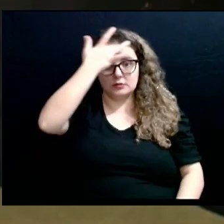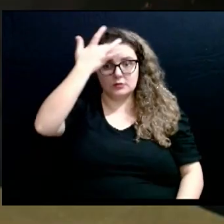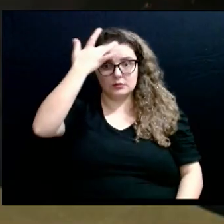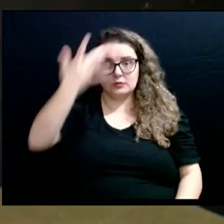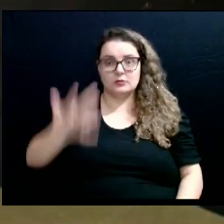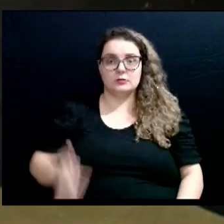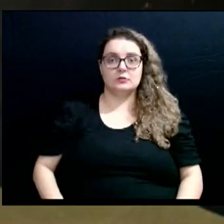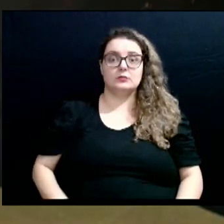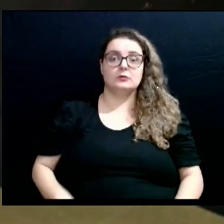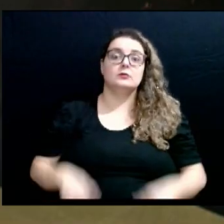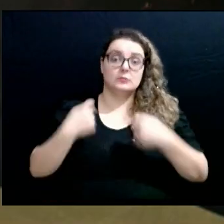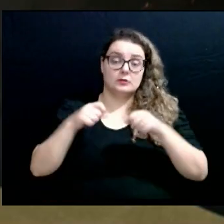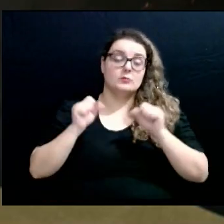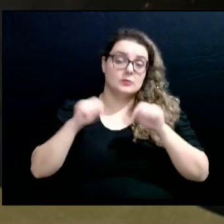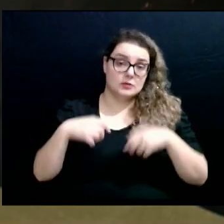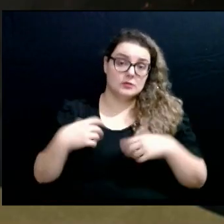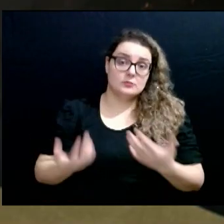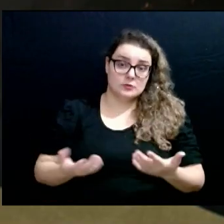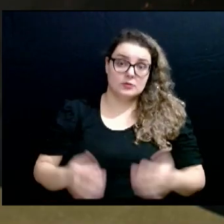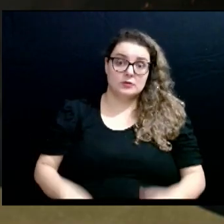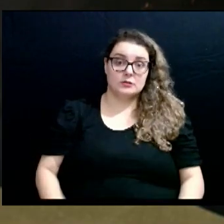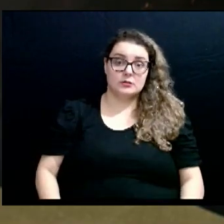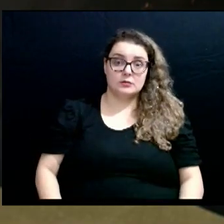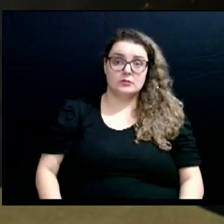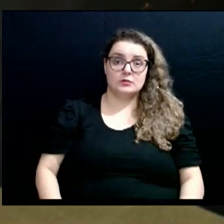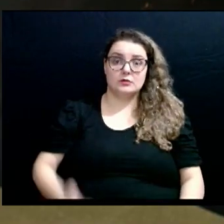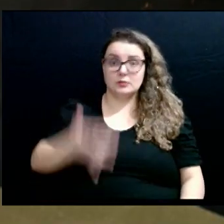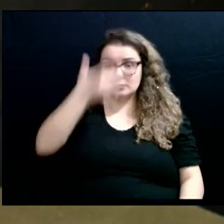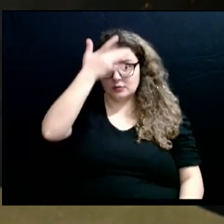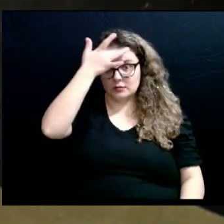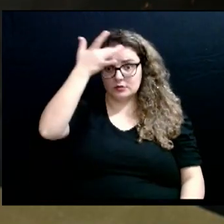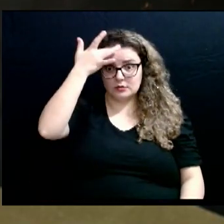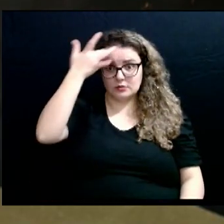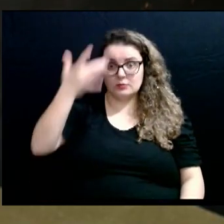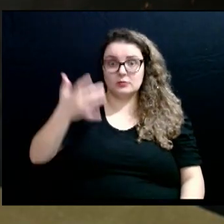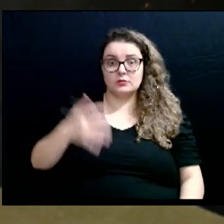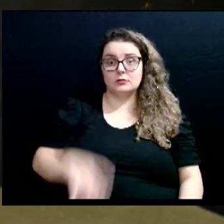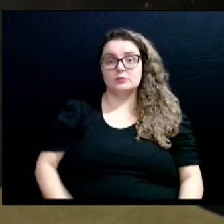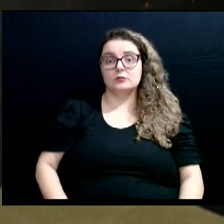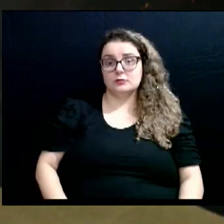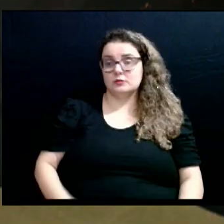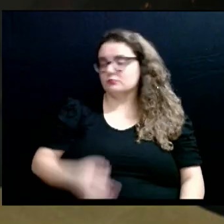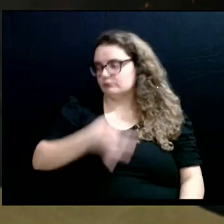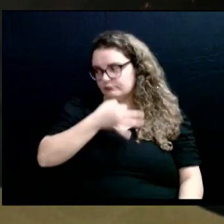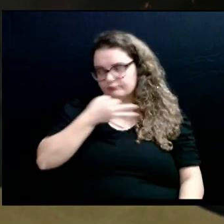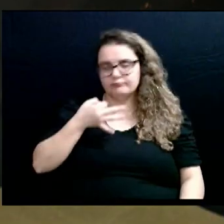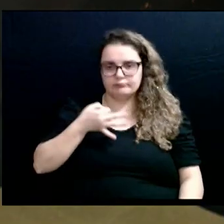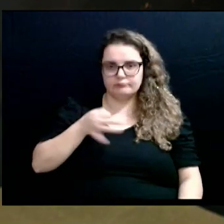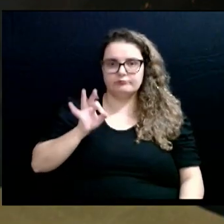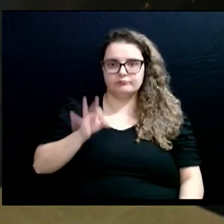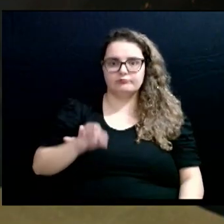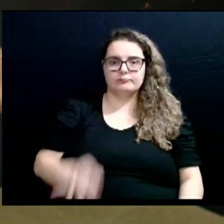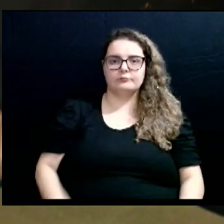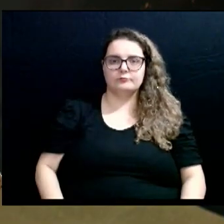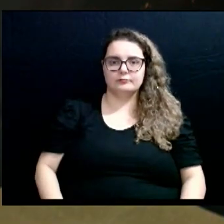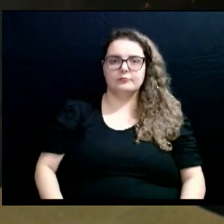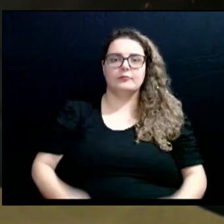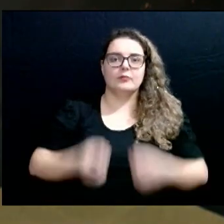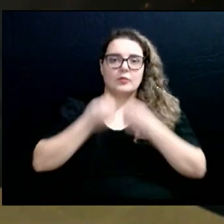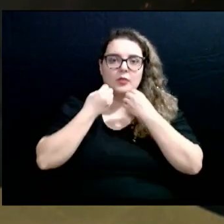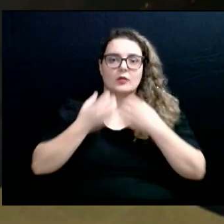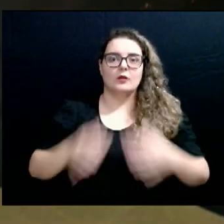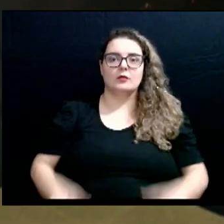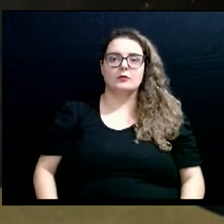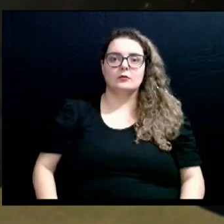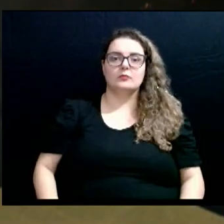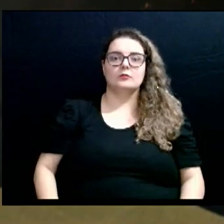sim estar com a nossa saúde mental em dia. Muito bom. Ô, produção, tá tudo